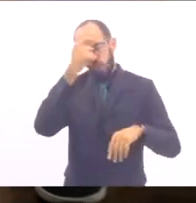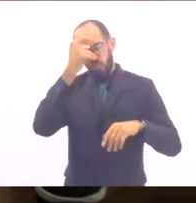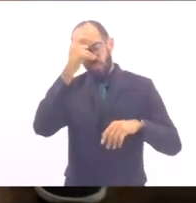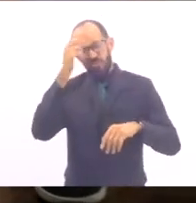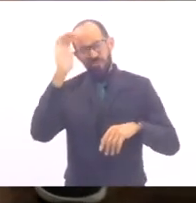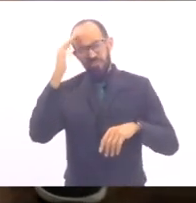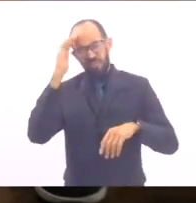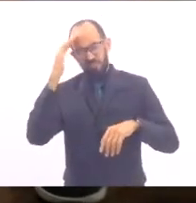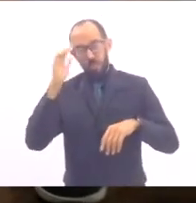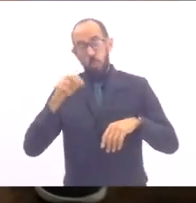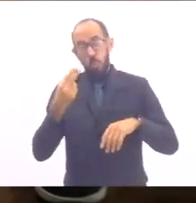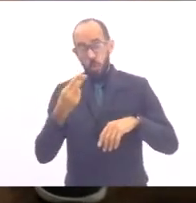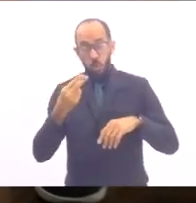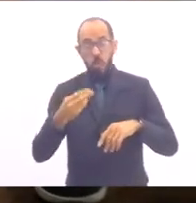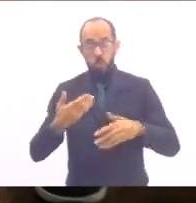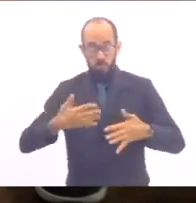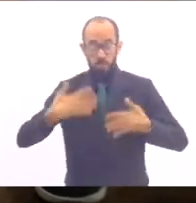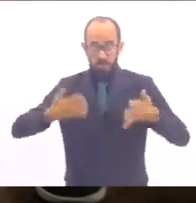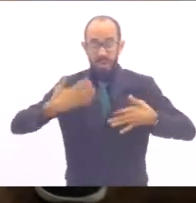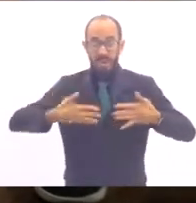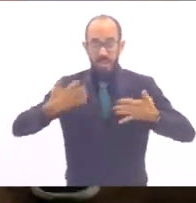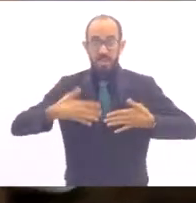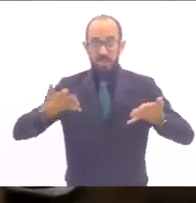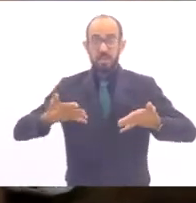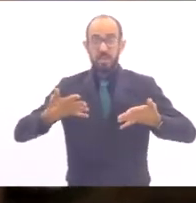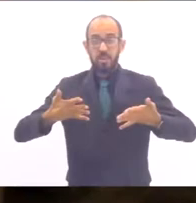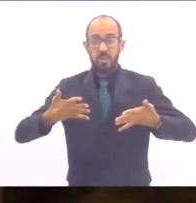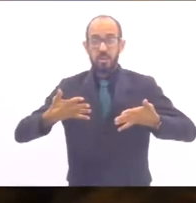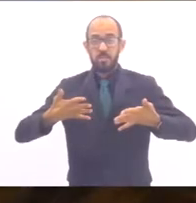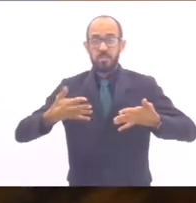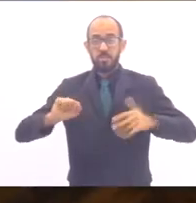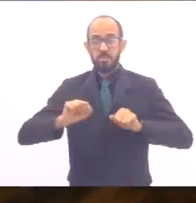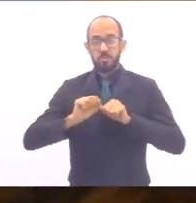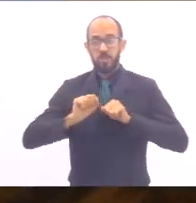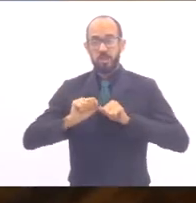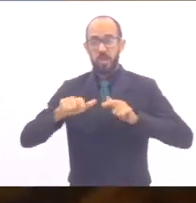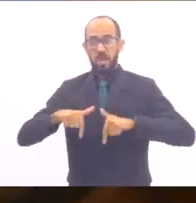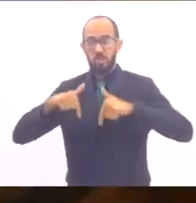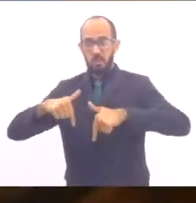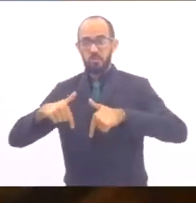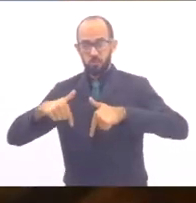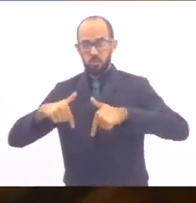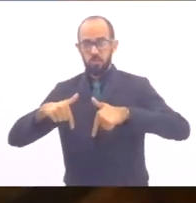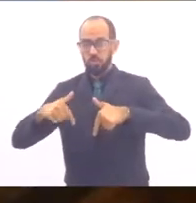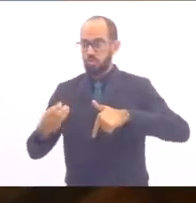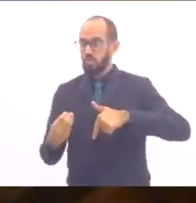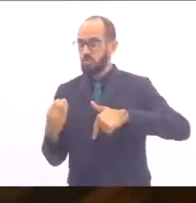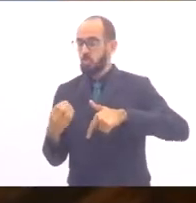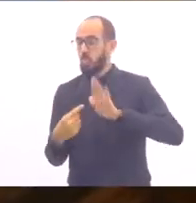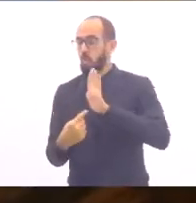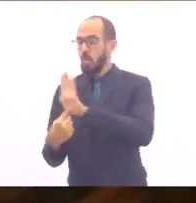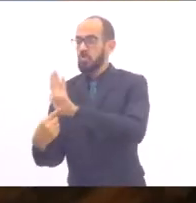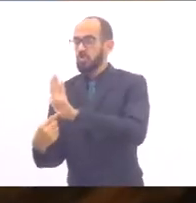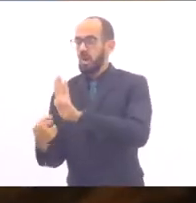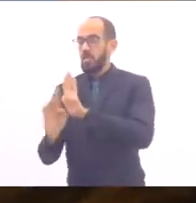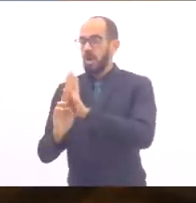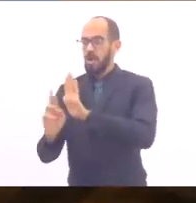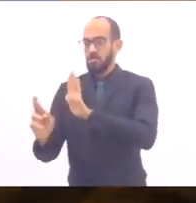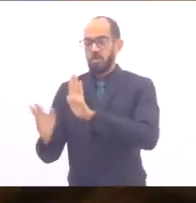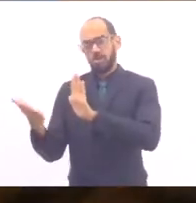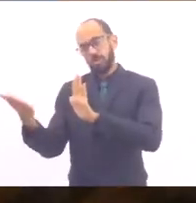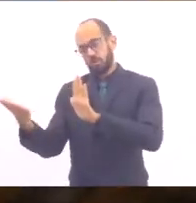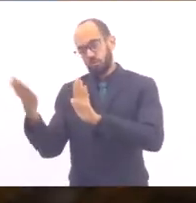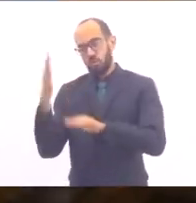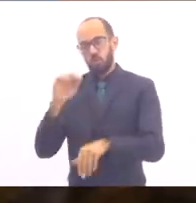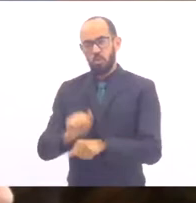de empolgação que eles tiveram, de tomar essa atitude, de trazer para o senhor uma resposta,